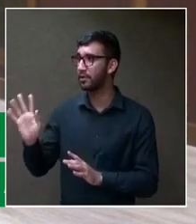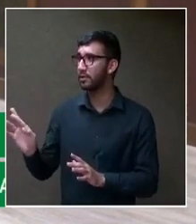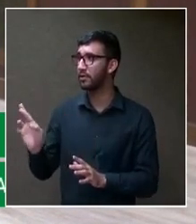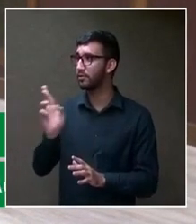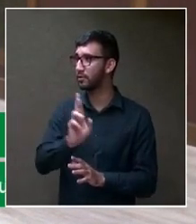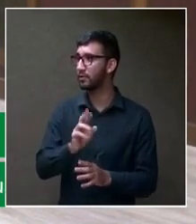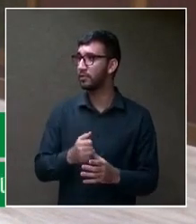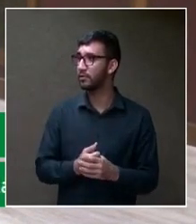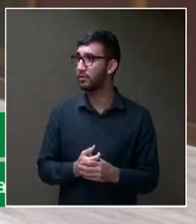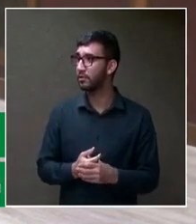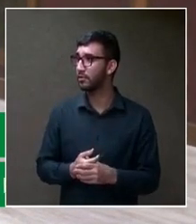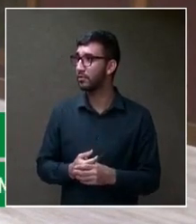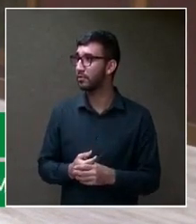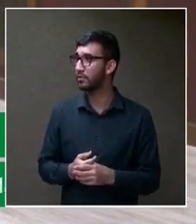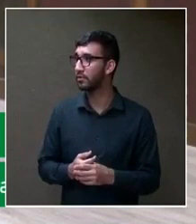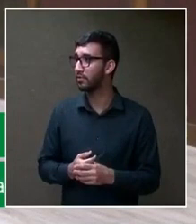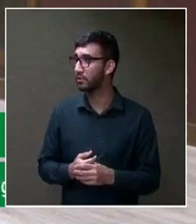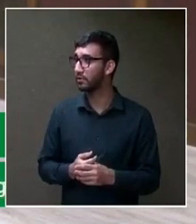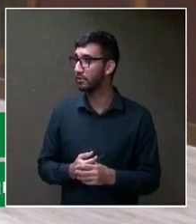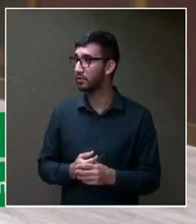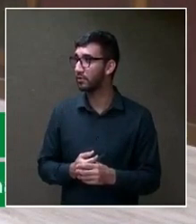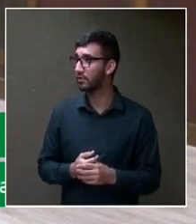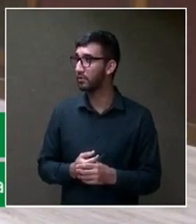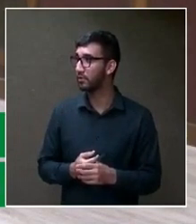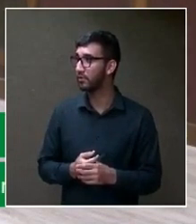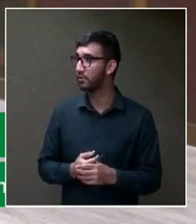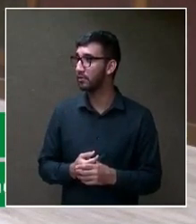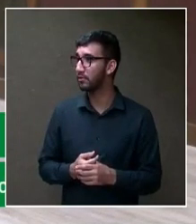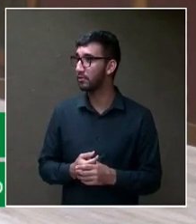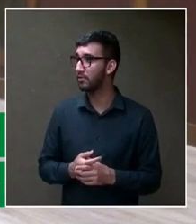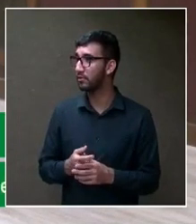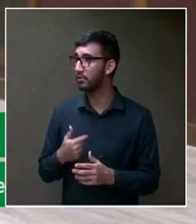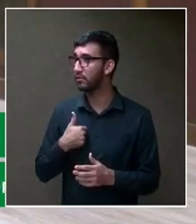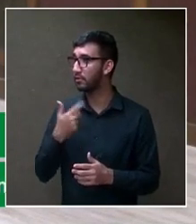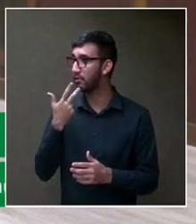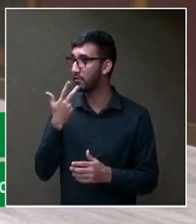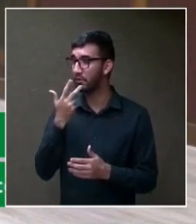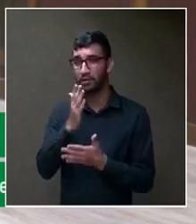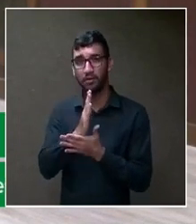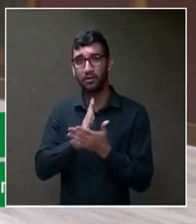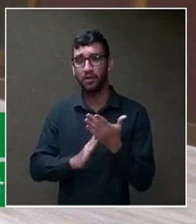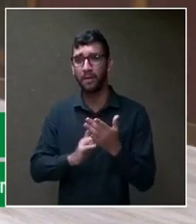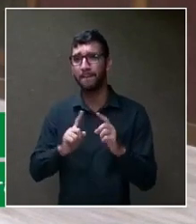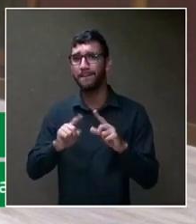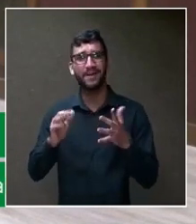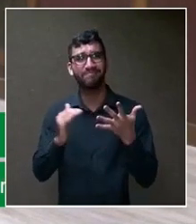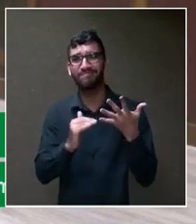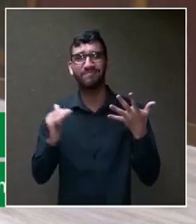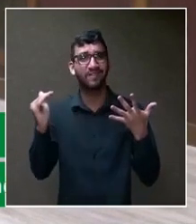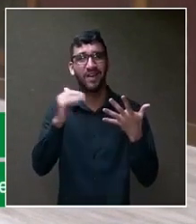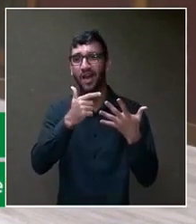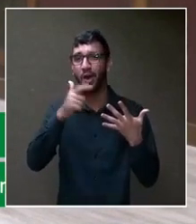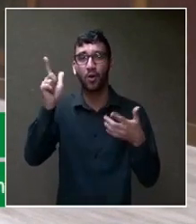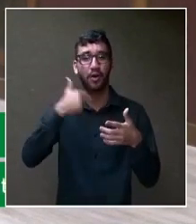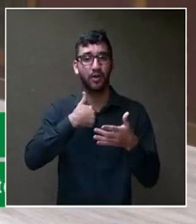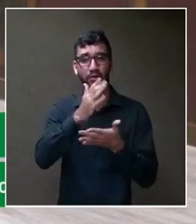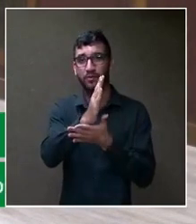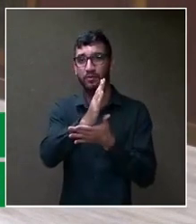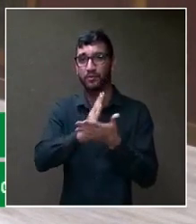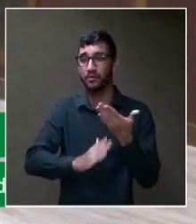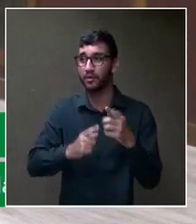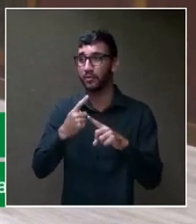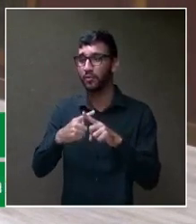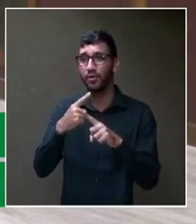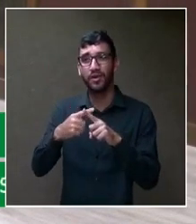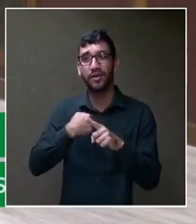respondeu. Só que então, foi lá na outra fase. Eu indefiro pela... Mas eu quero saber se ela vai falar diferente aqui, não, excelência. Mas em outra fase, doutor, em outra fase. Eu estou indeferindo